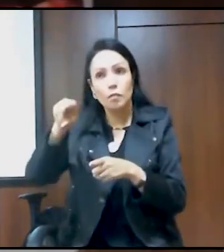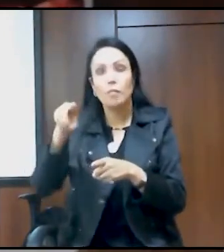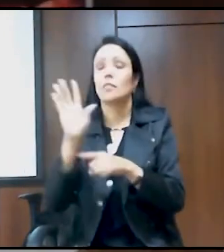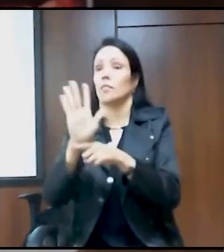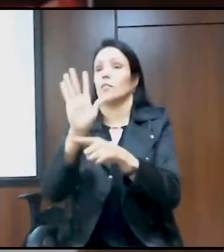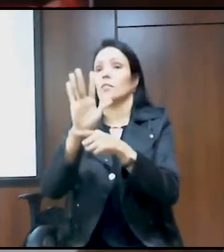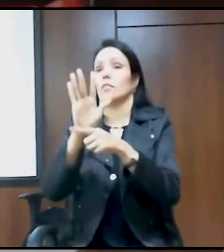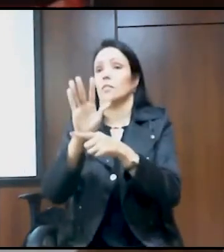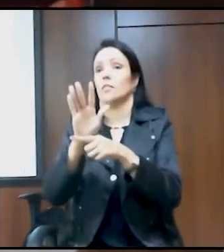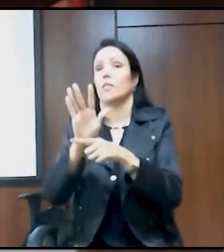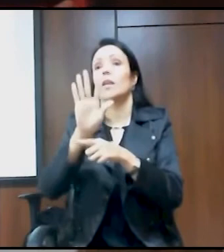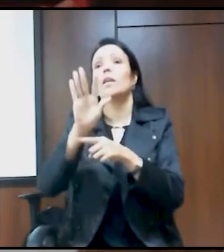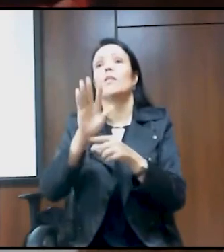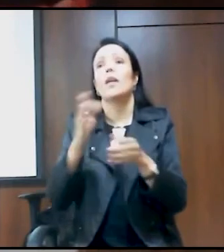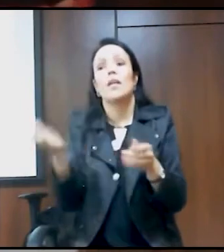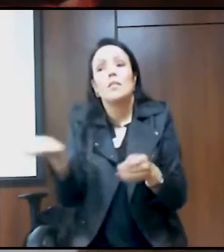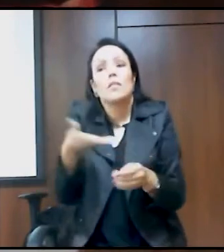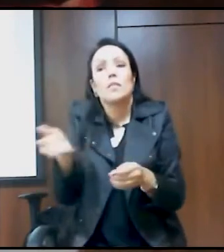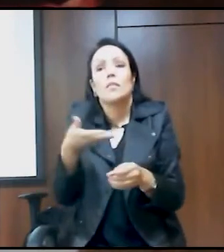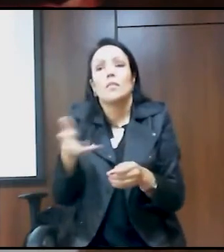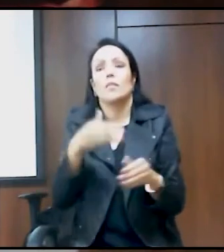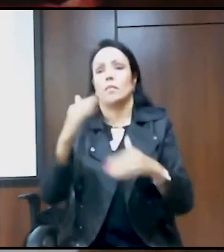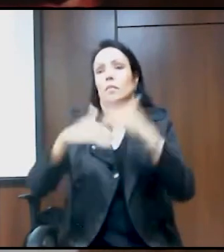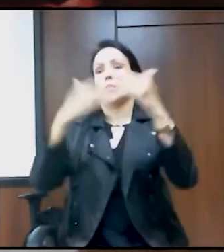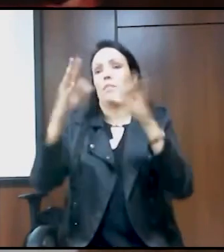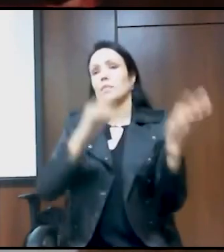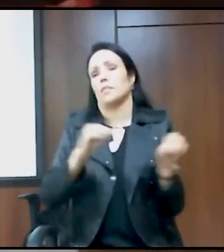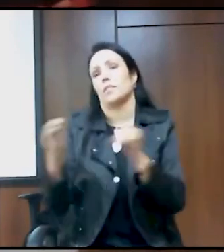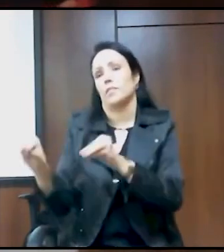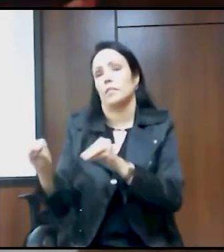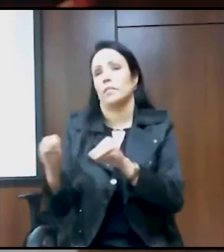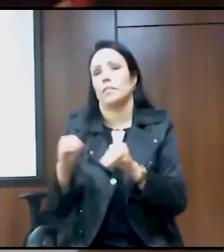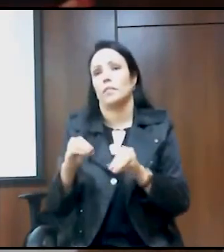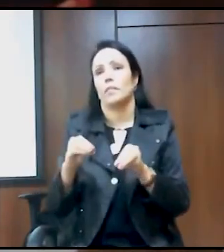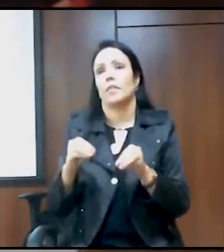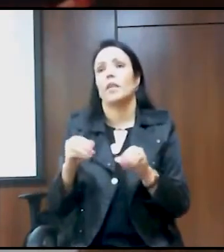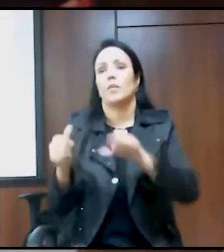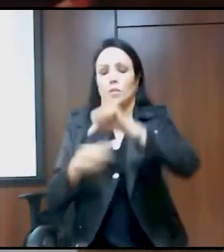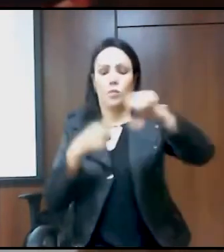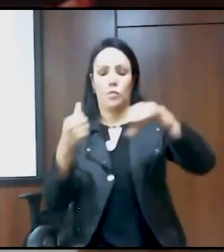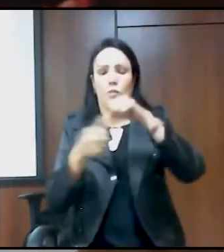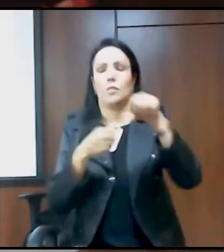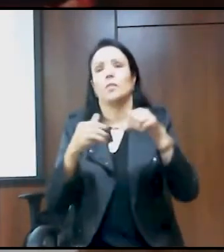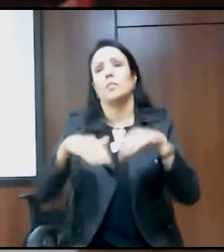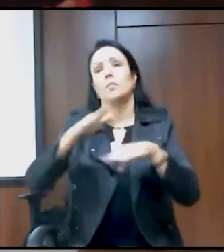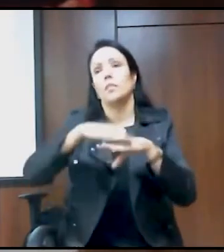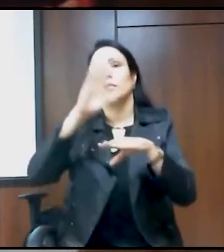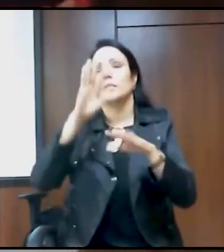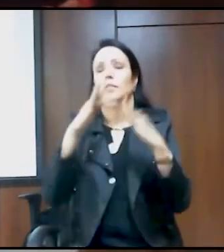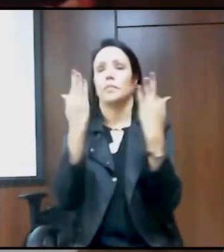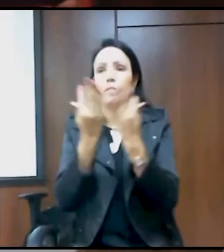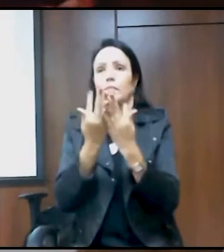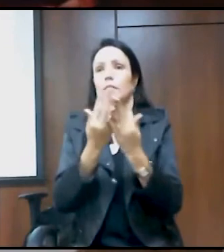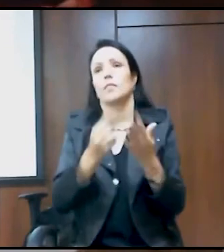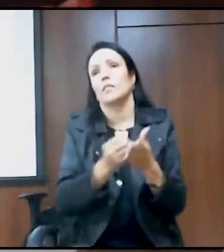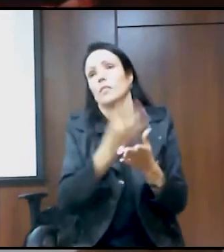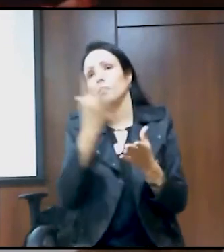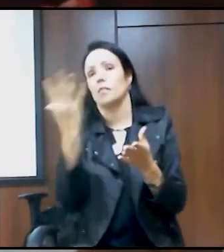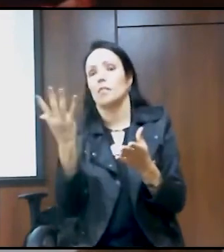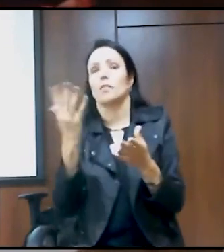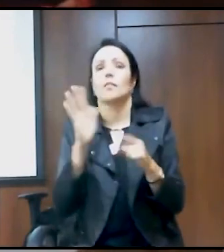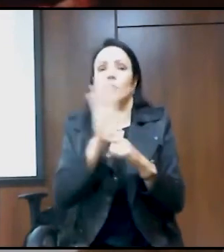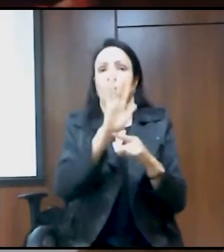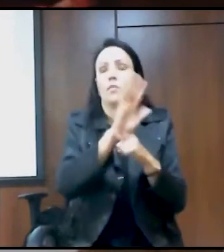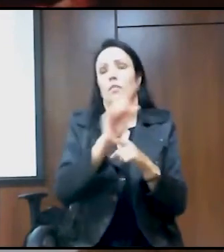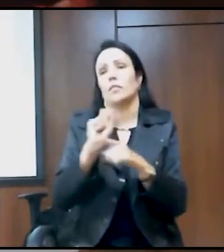ela vai acelerar o processo de remoção. Ela quer que rode mais famílias na mesma quantidade de